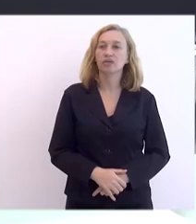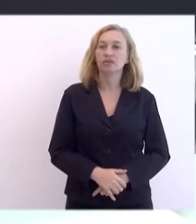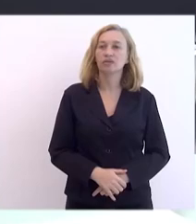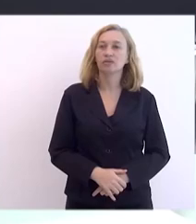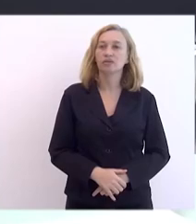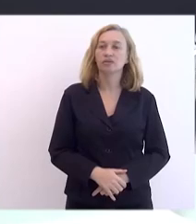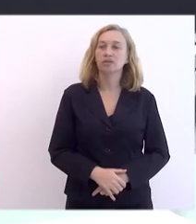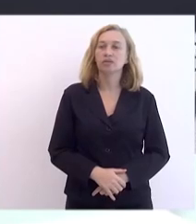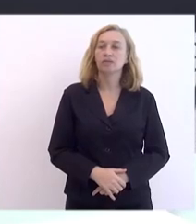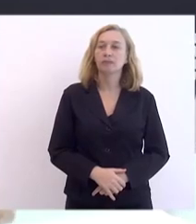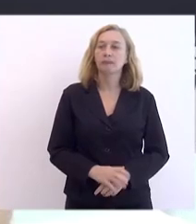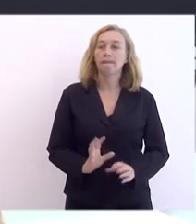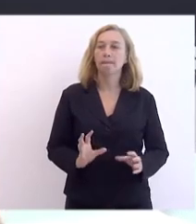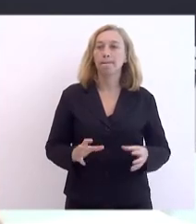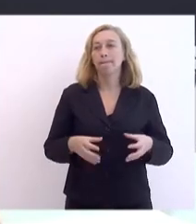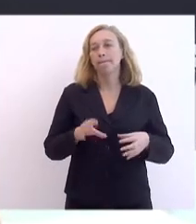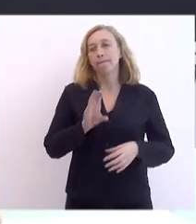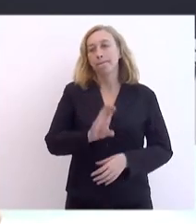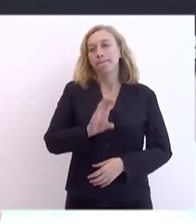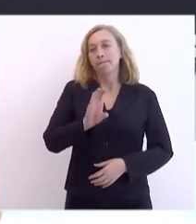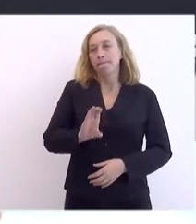A CCJ...